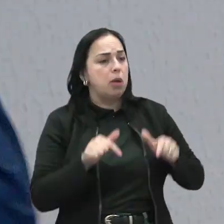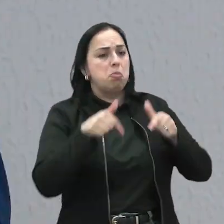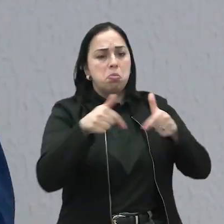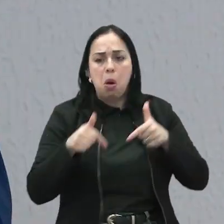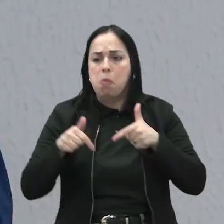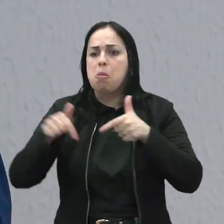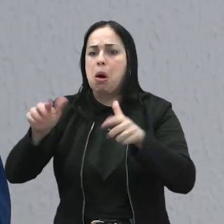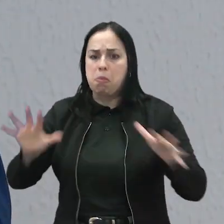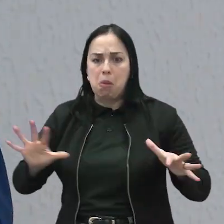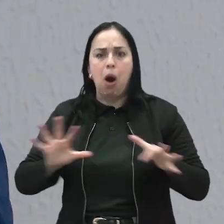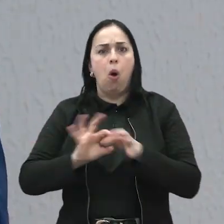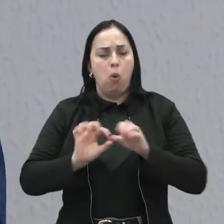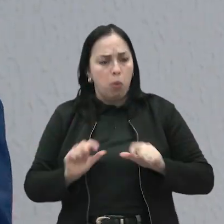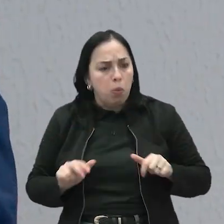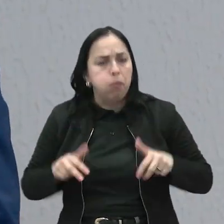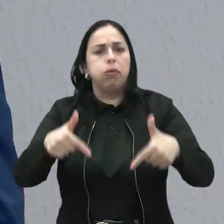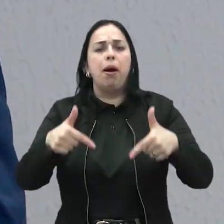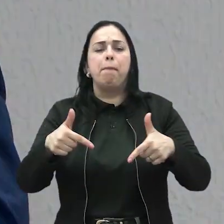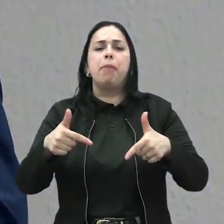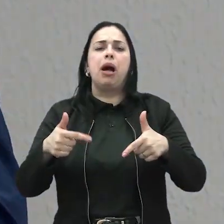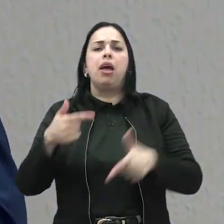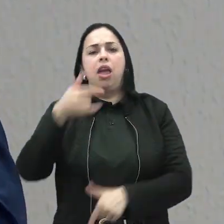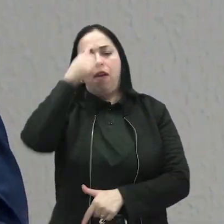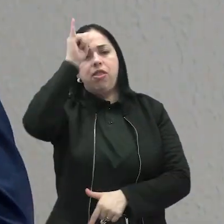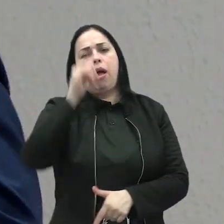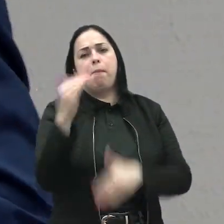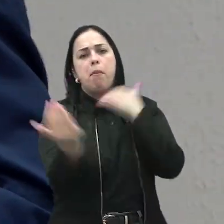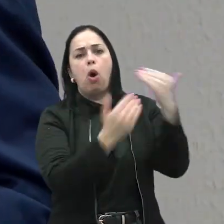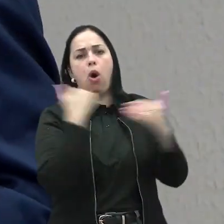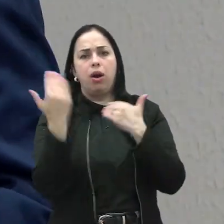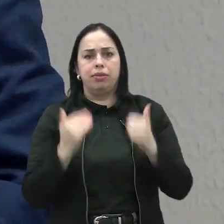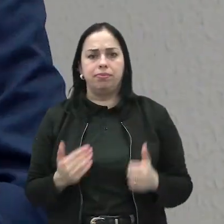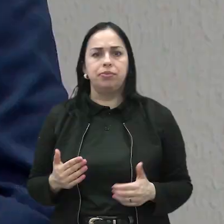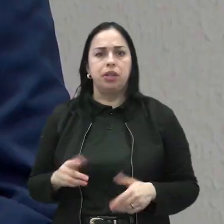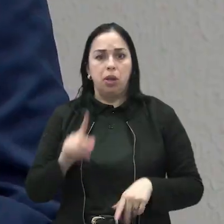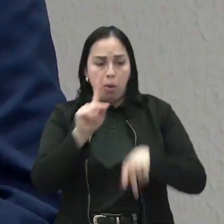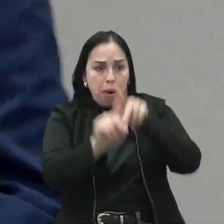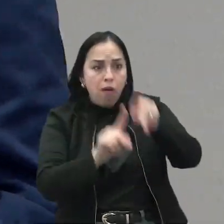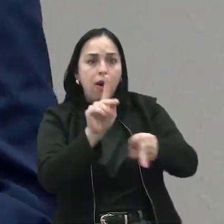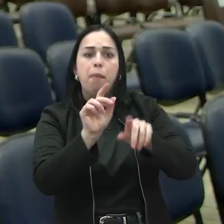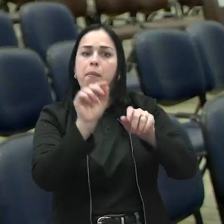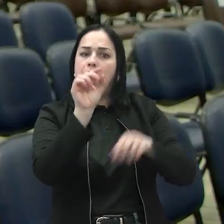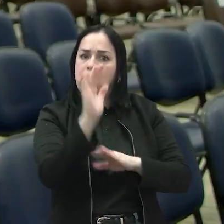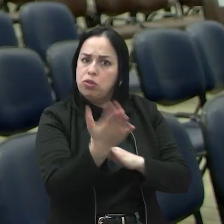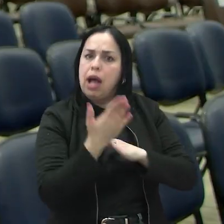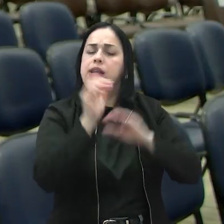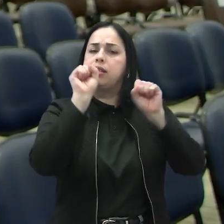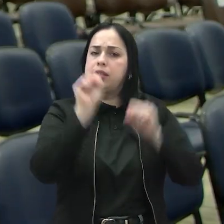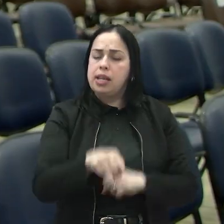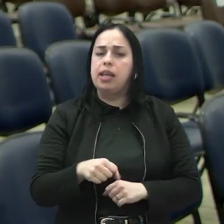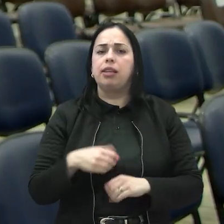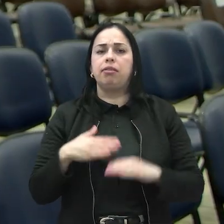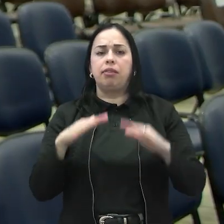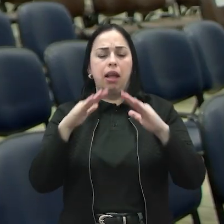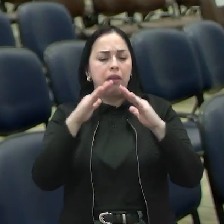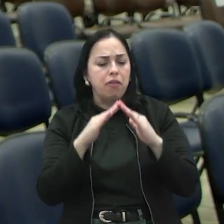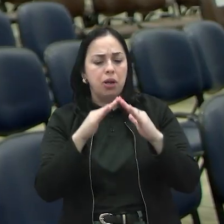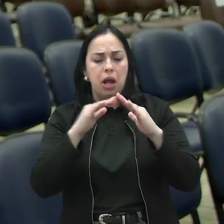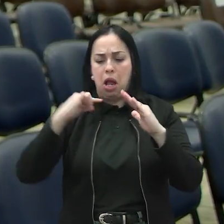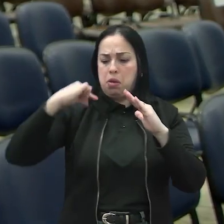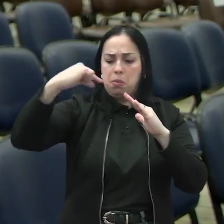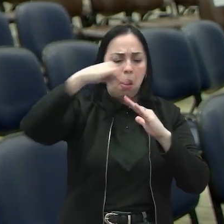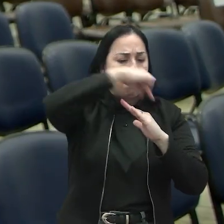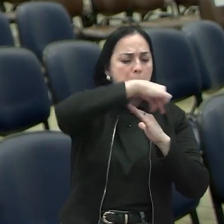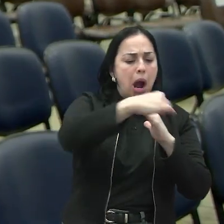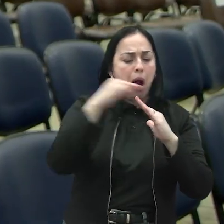de esforços para a diminuição de casos e mortes nesses primeiros 6 meses do ano. A população pode ajudar sim, verificando a